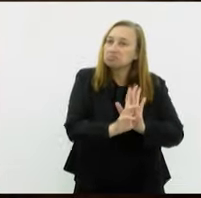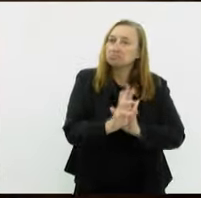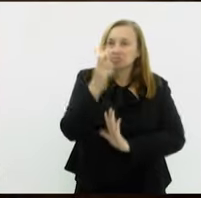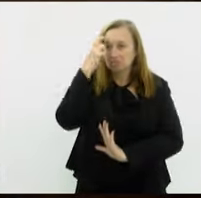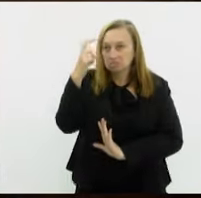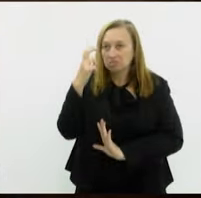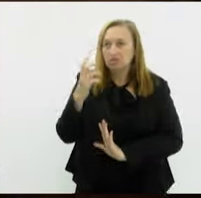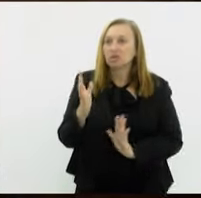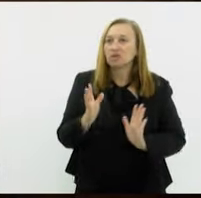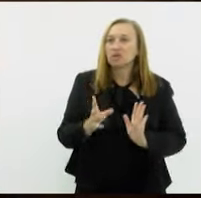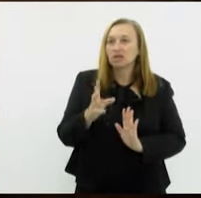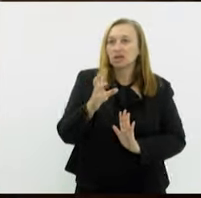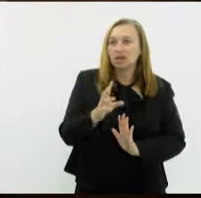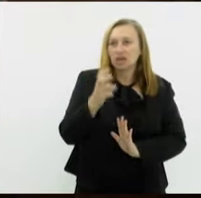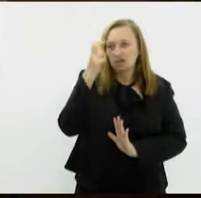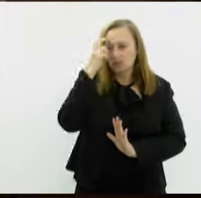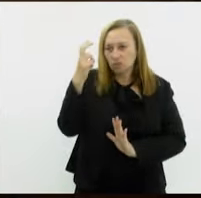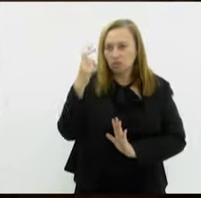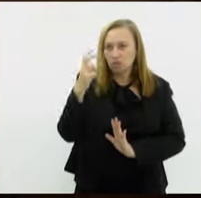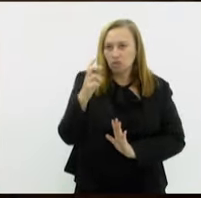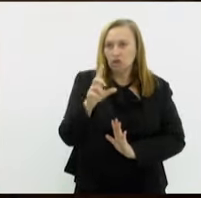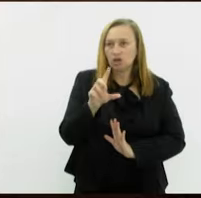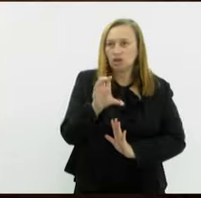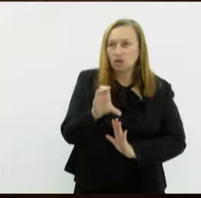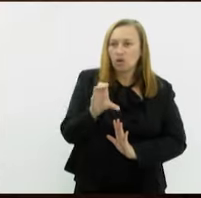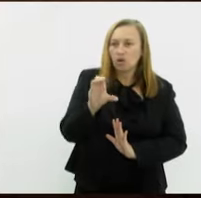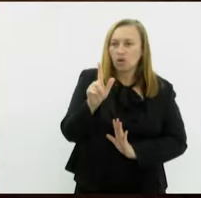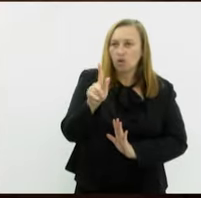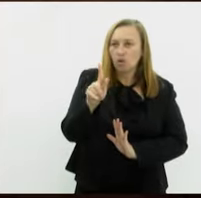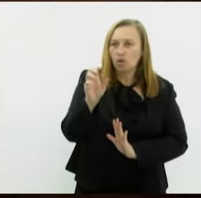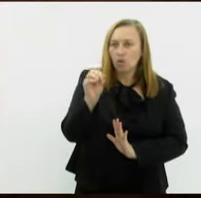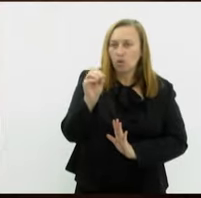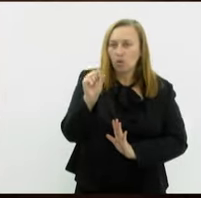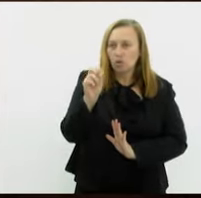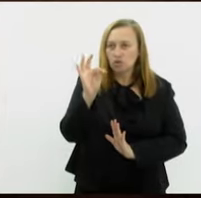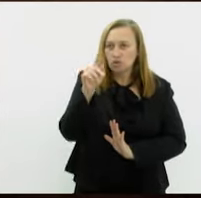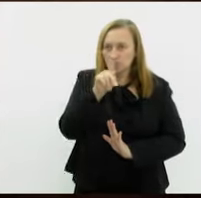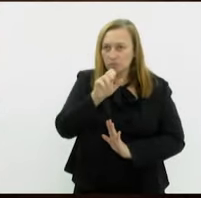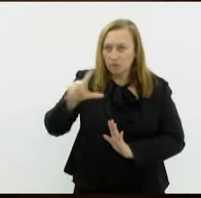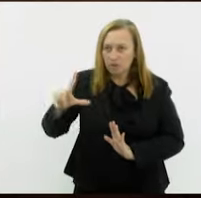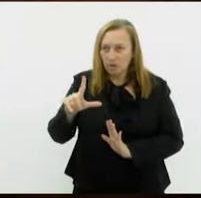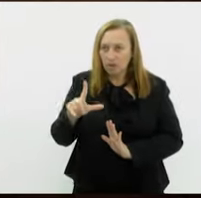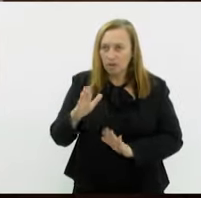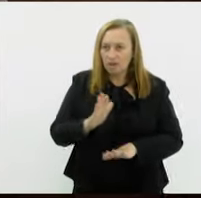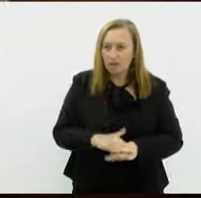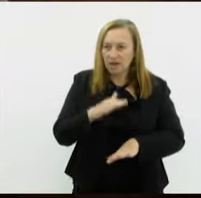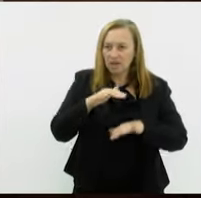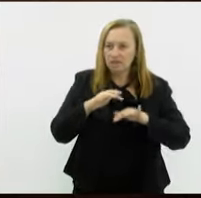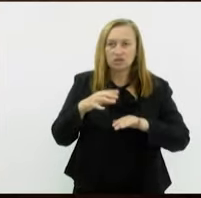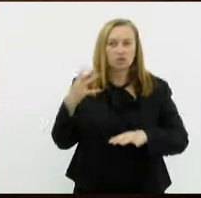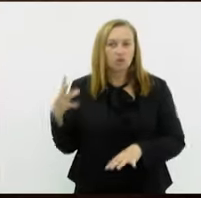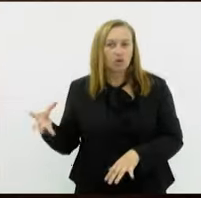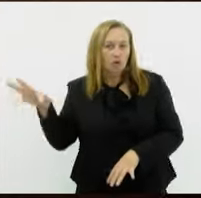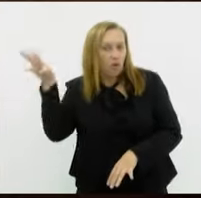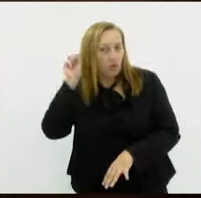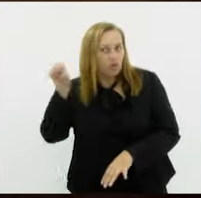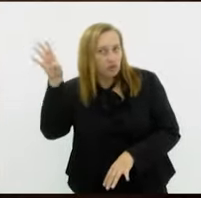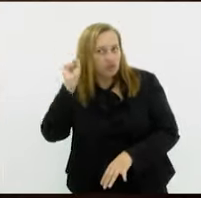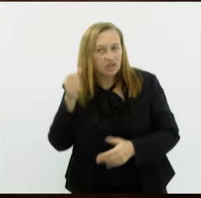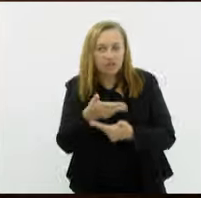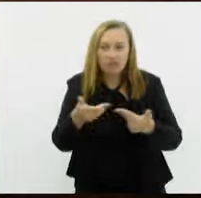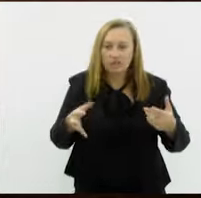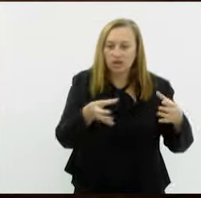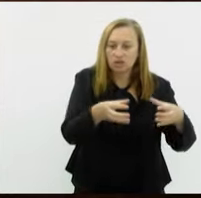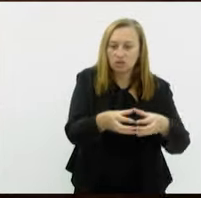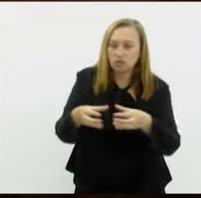cultura, e a cultura gospel, a música evangélica, é a música mais tocada em diversas comunidades. Então, faço questão também de abrir com a